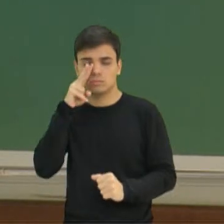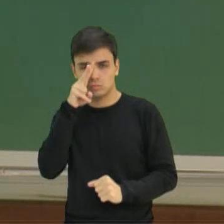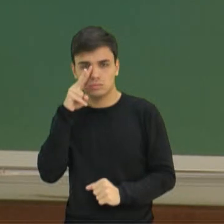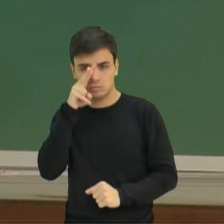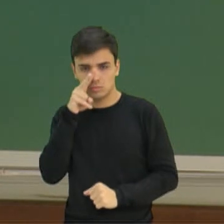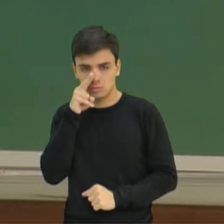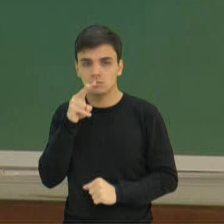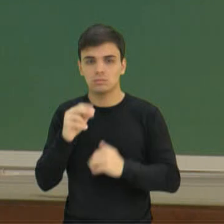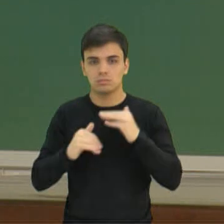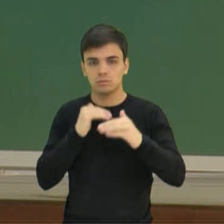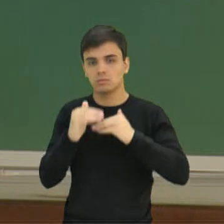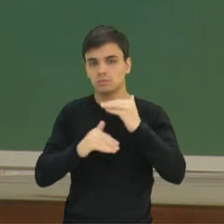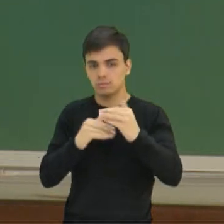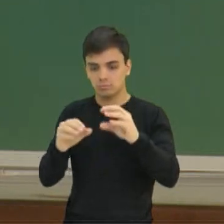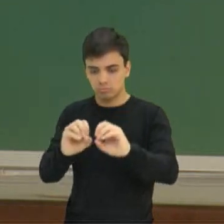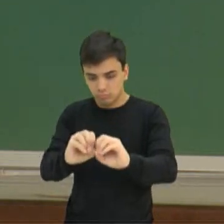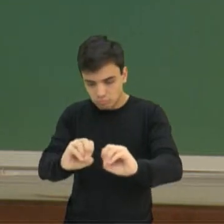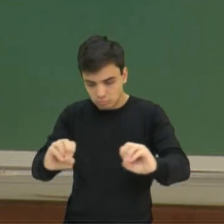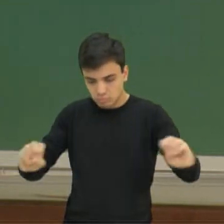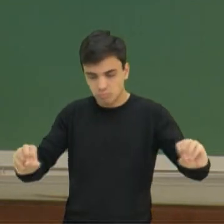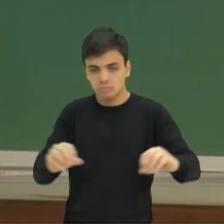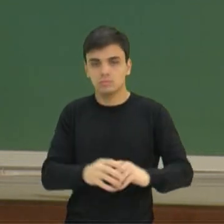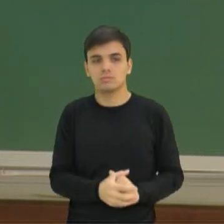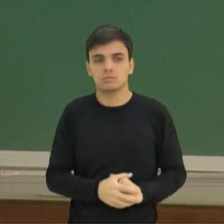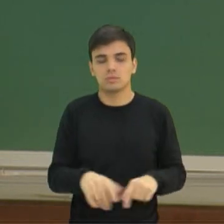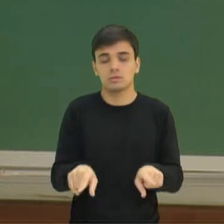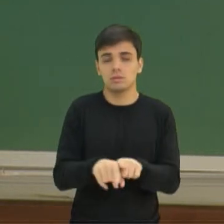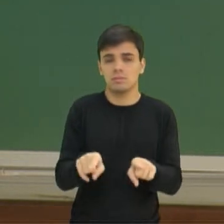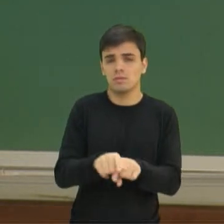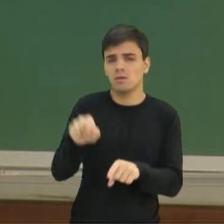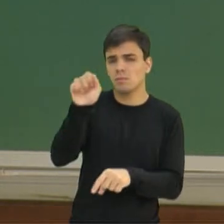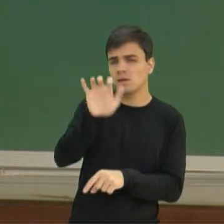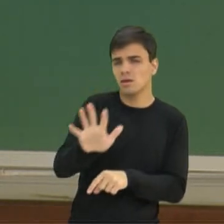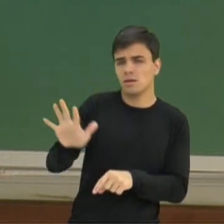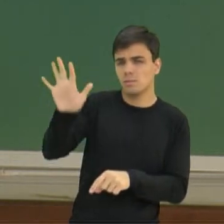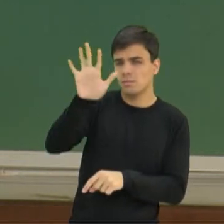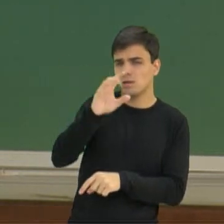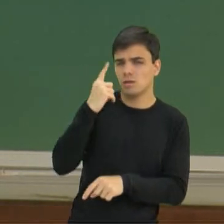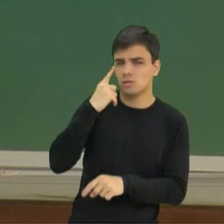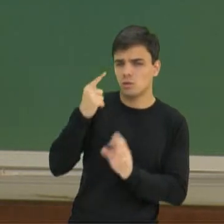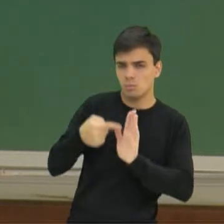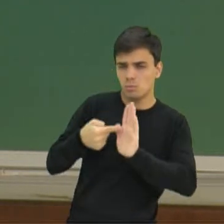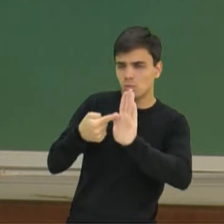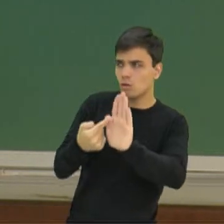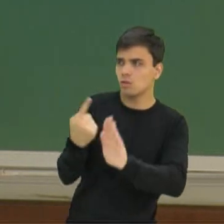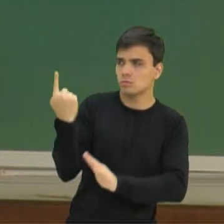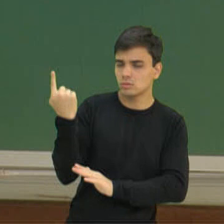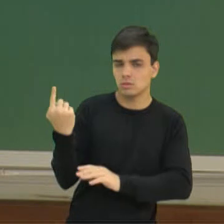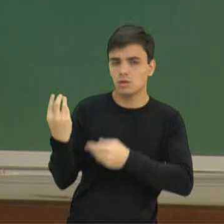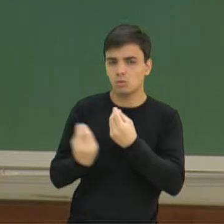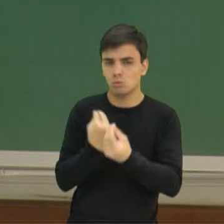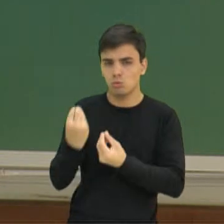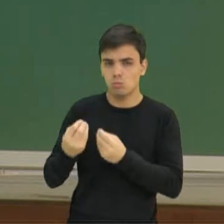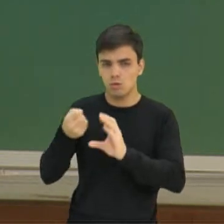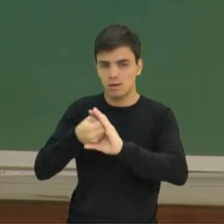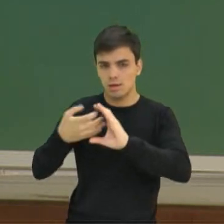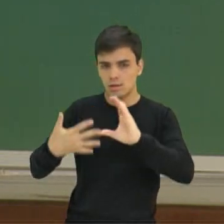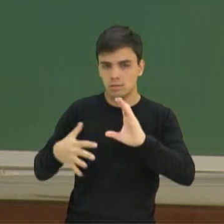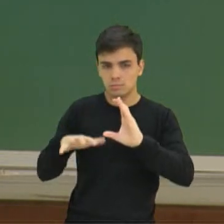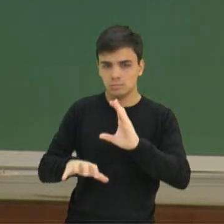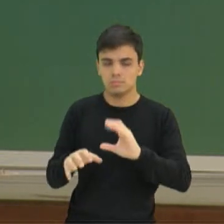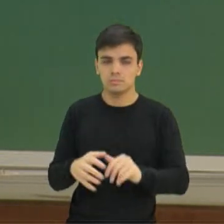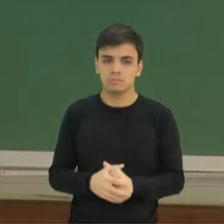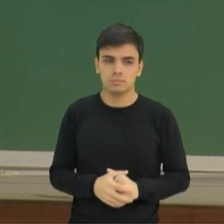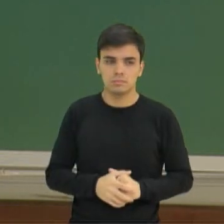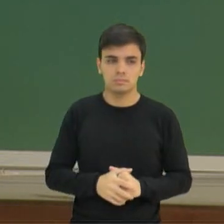os processos de desertificação. E aí uma imagem ali que já sugere para nós algumas áreas lá que estão com essa característica. Aqui você